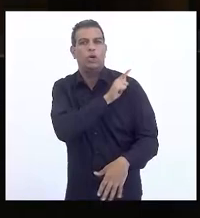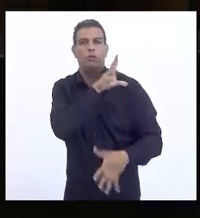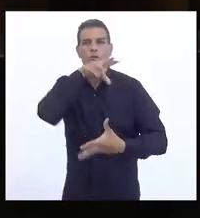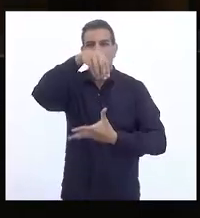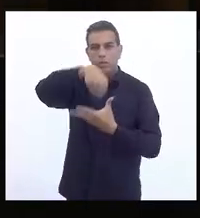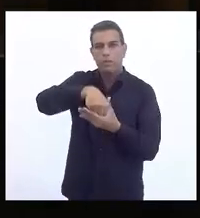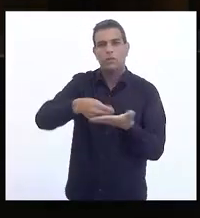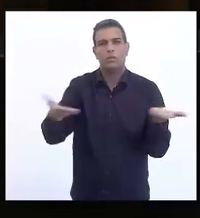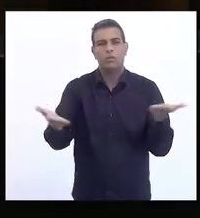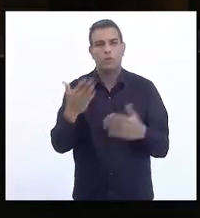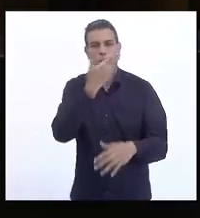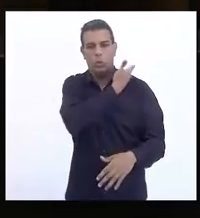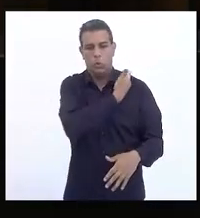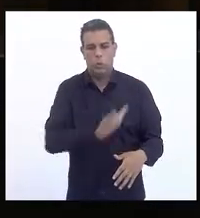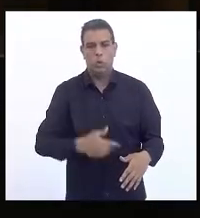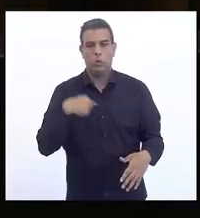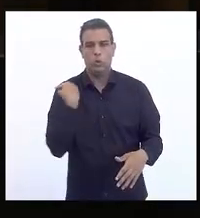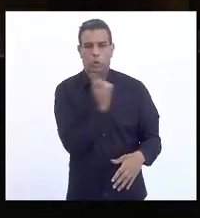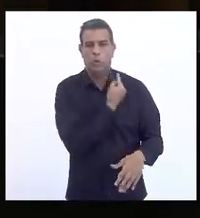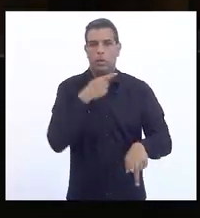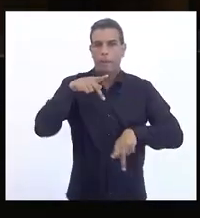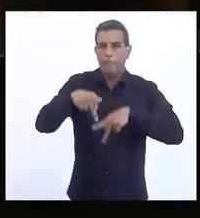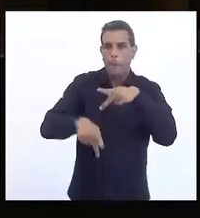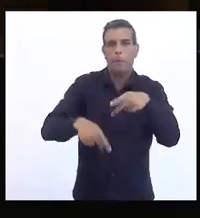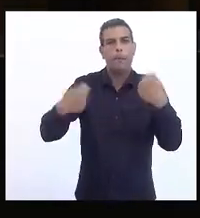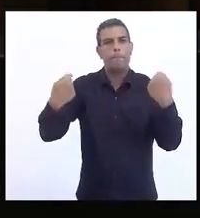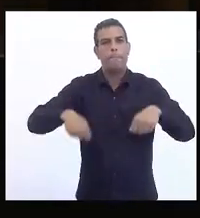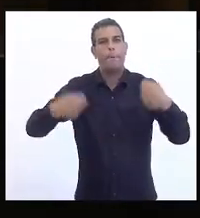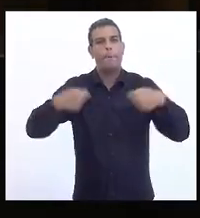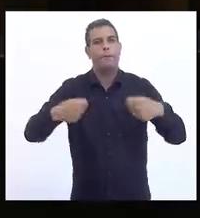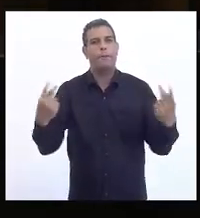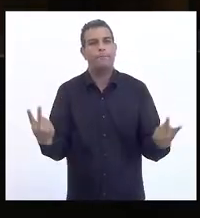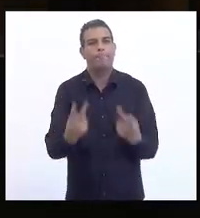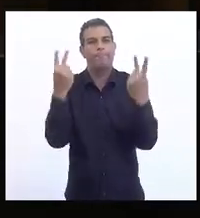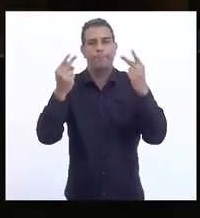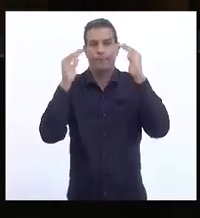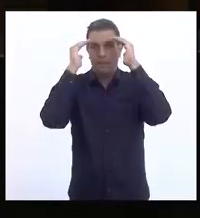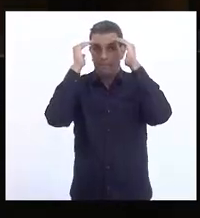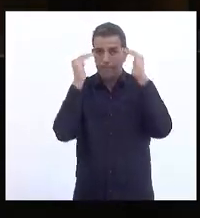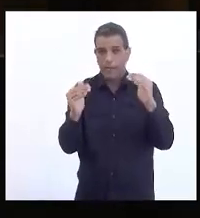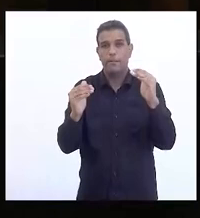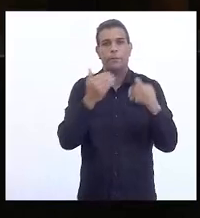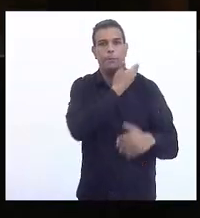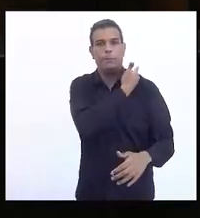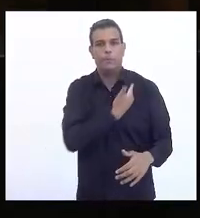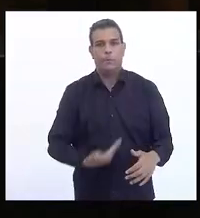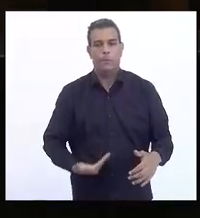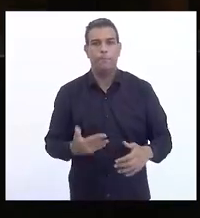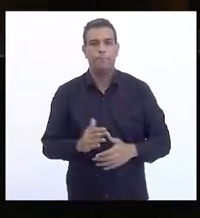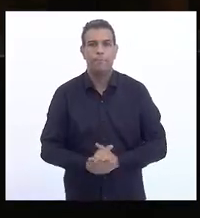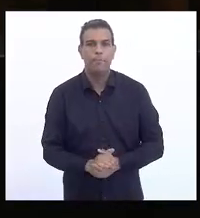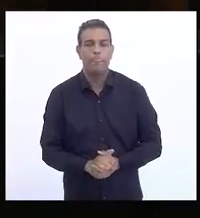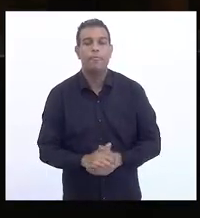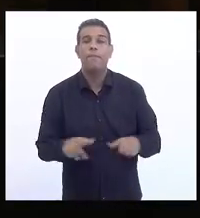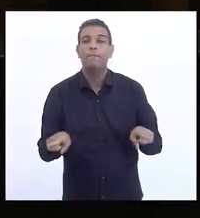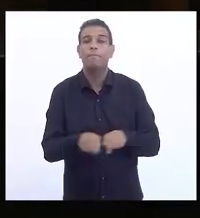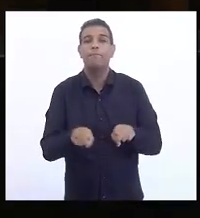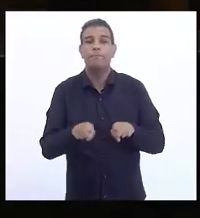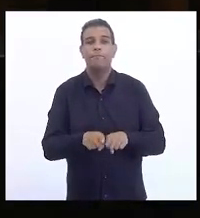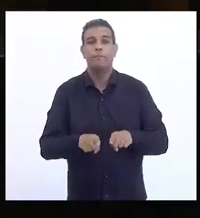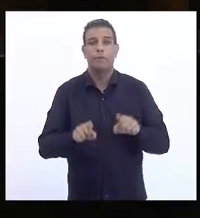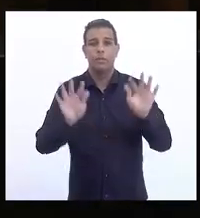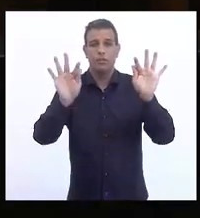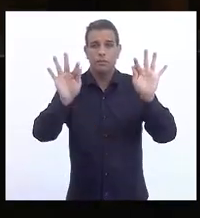no momento em que a nossa população precisaria do respaldo do governo. E aí, para terminar, de